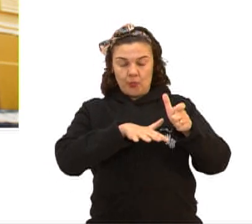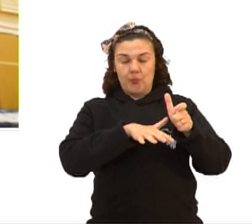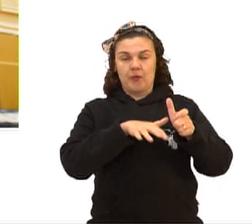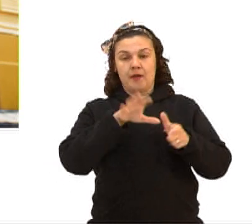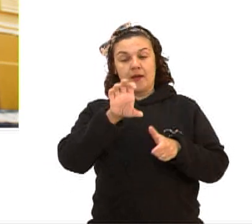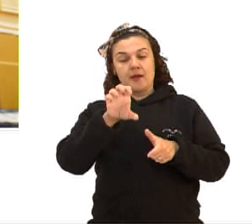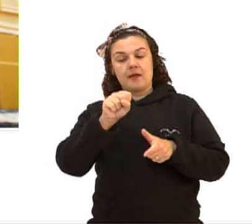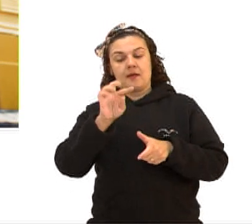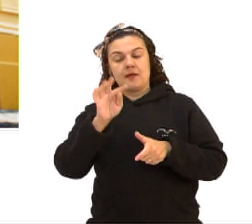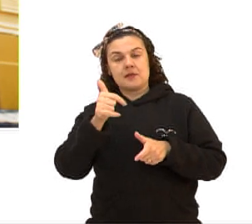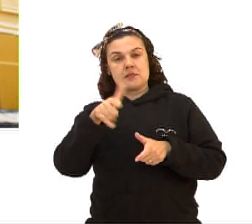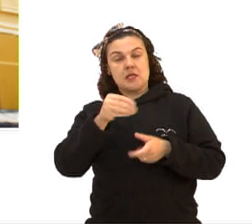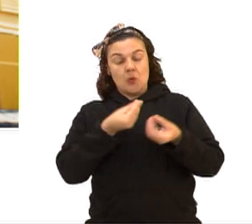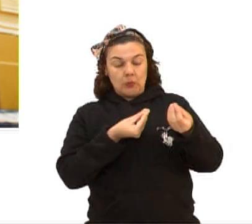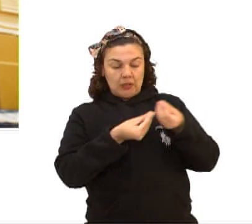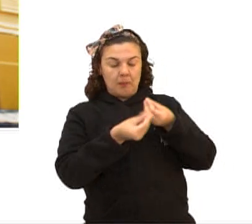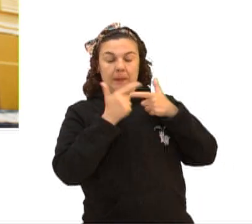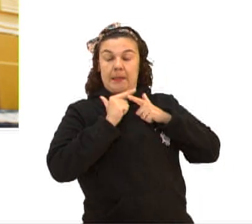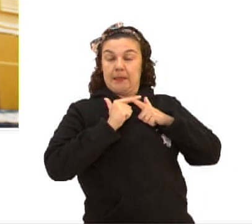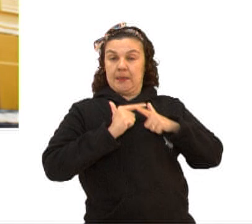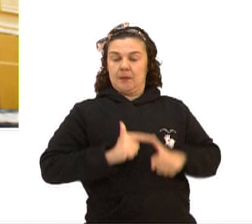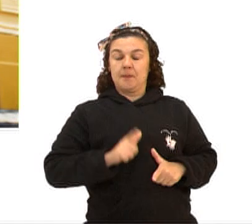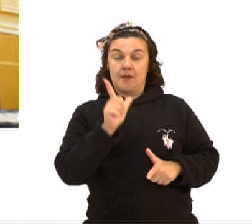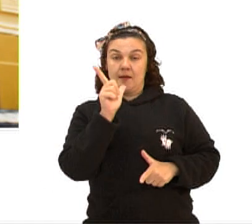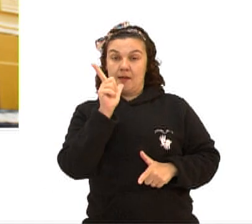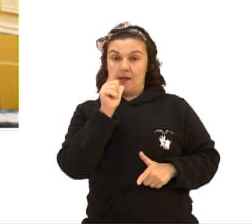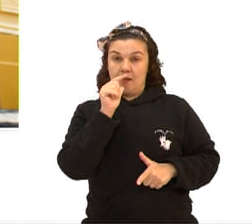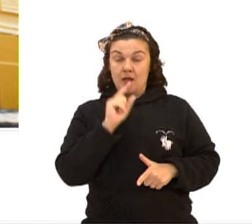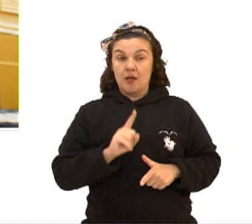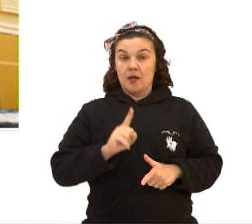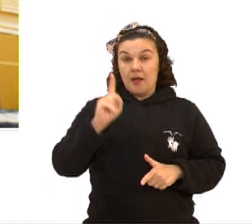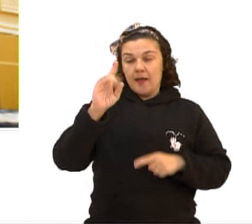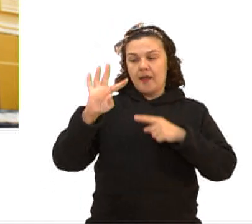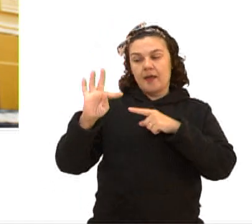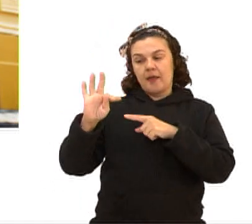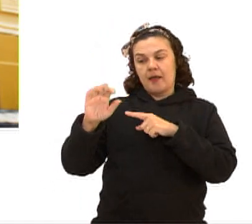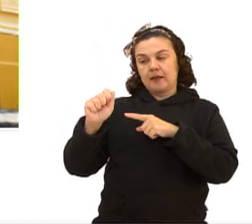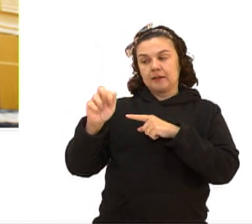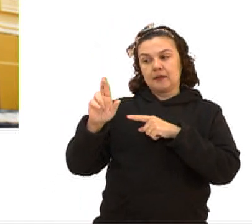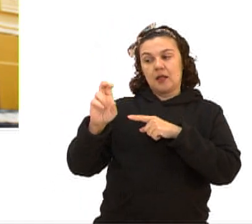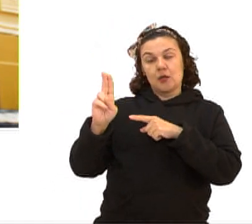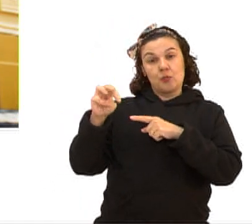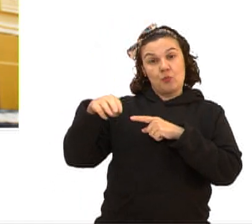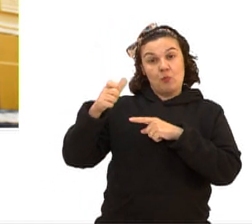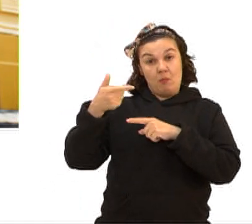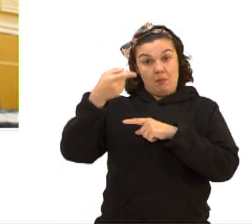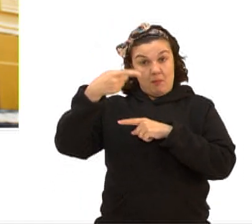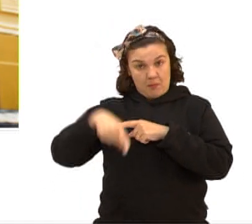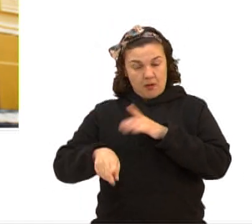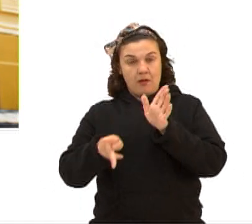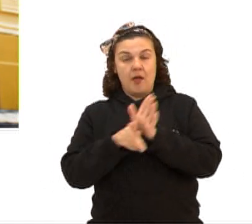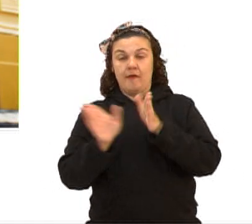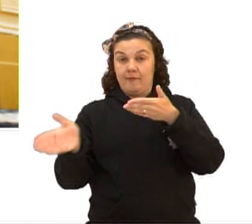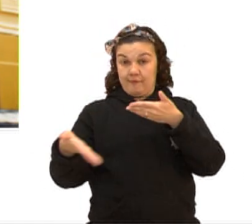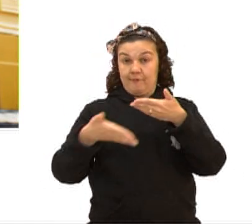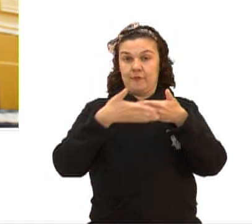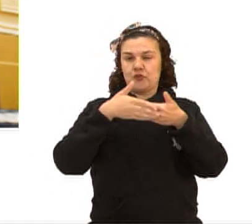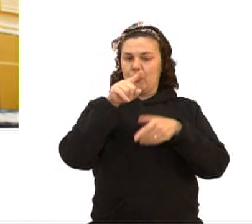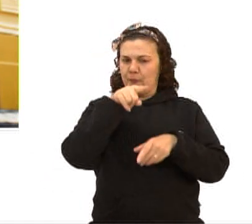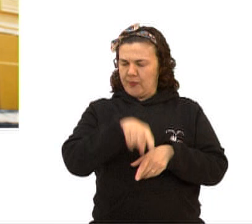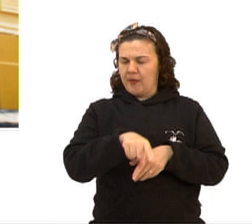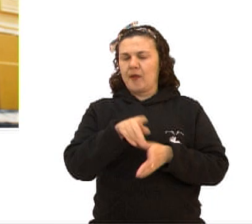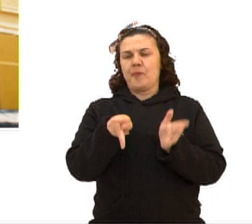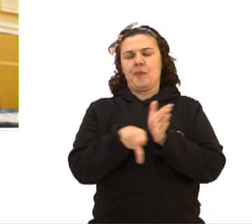estação de tratamento de água da cidade, que é a estação de tratamento do Tarumã, que hoje está desativada, é o Ecomuseu do